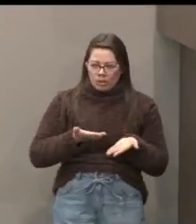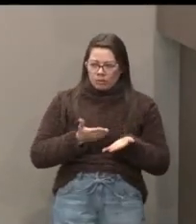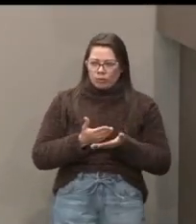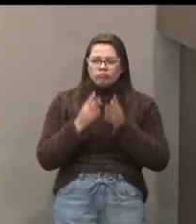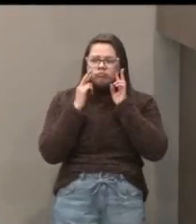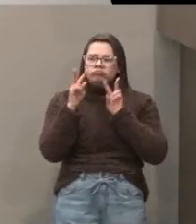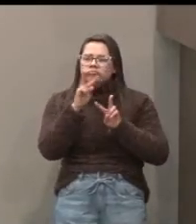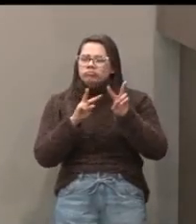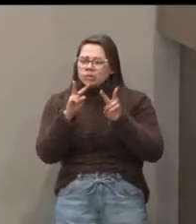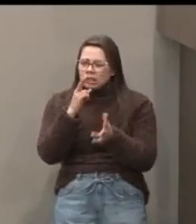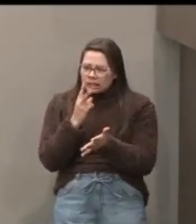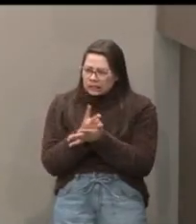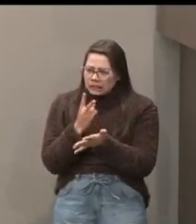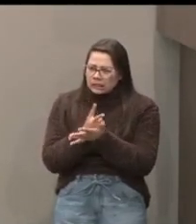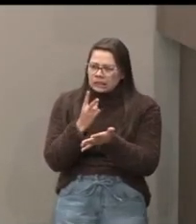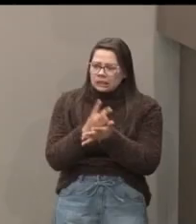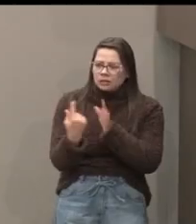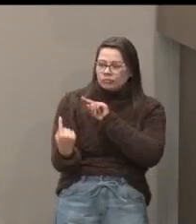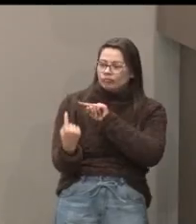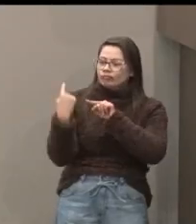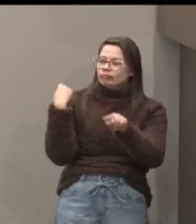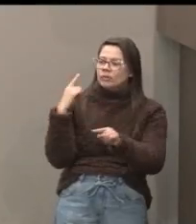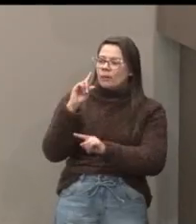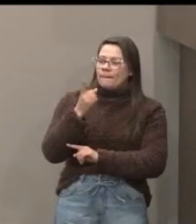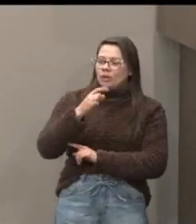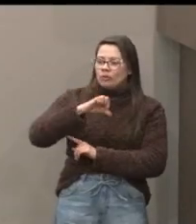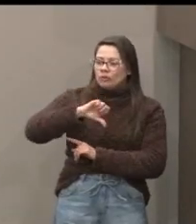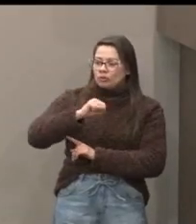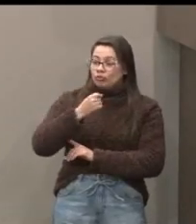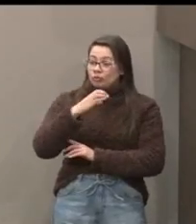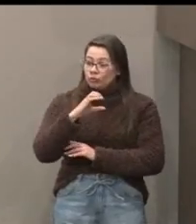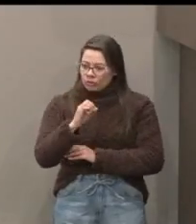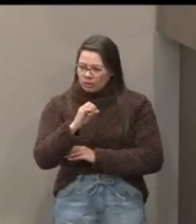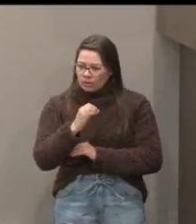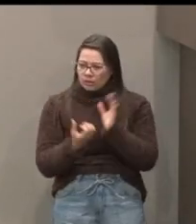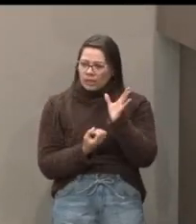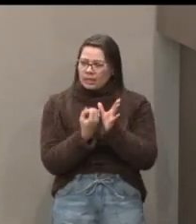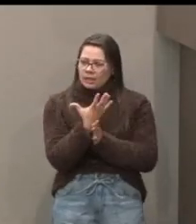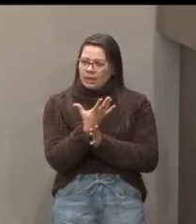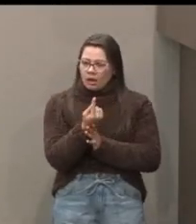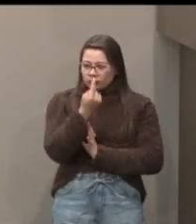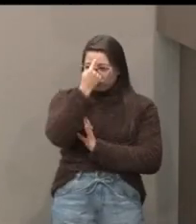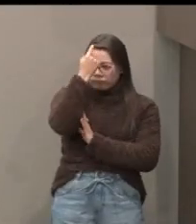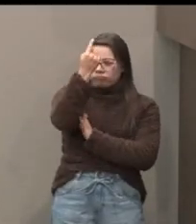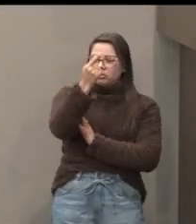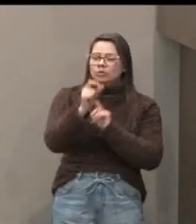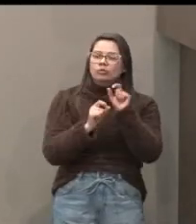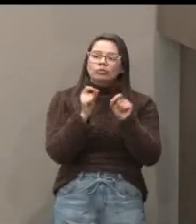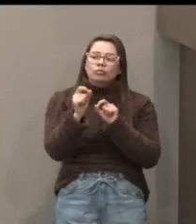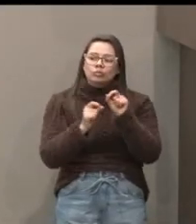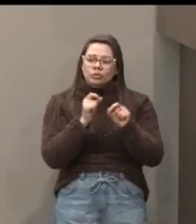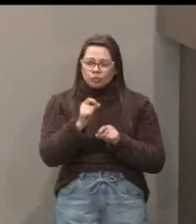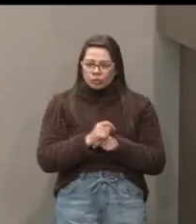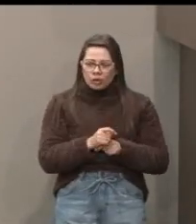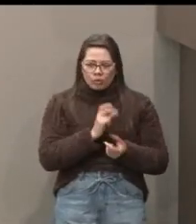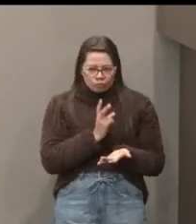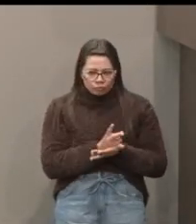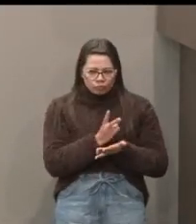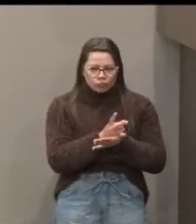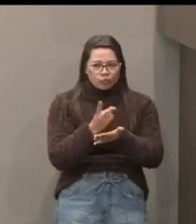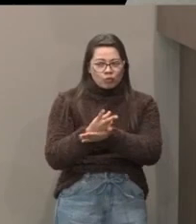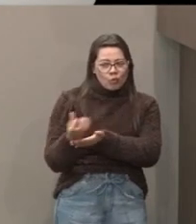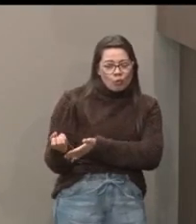Essa visão se manteve em 1980, ao inaugurar a ideia que se tornaria uma fonte inesgotável de